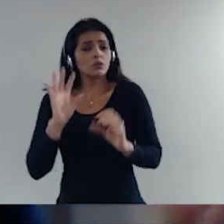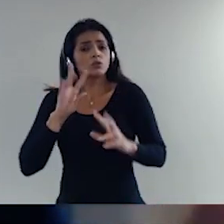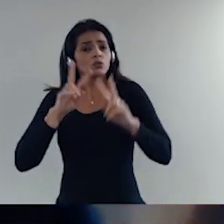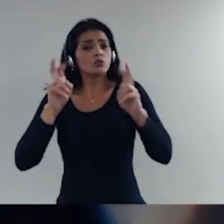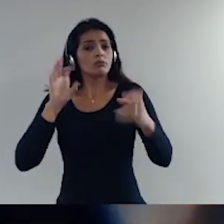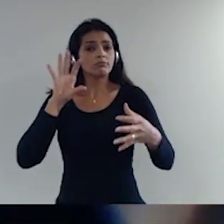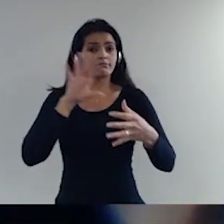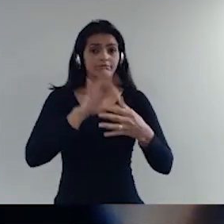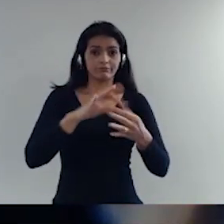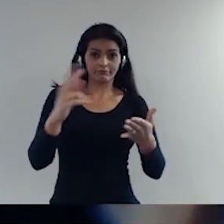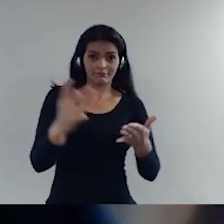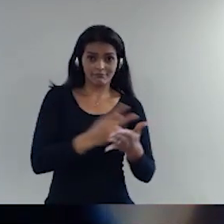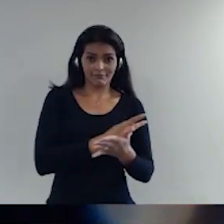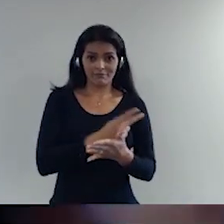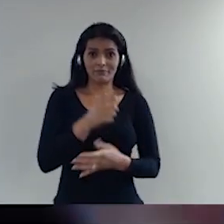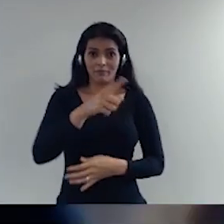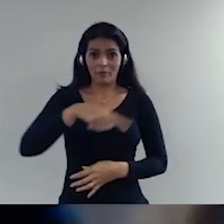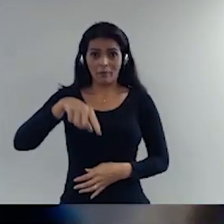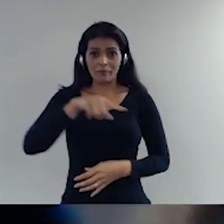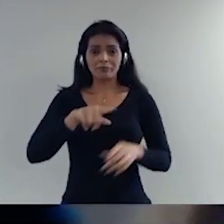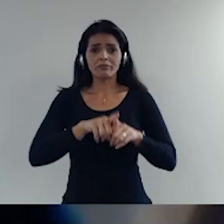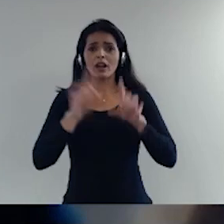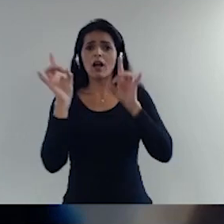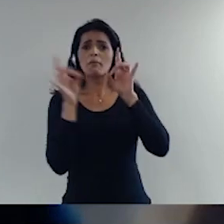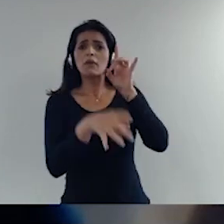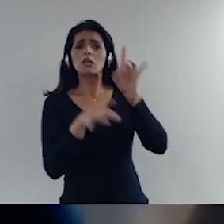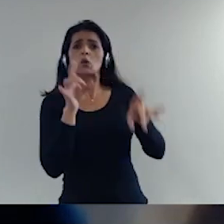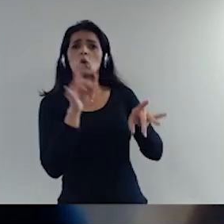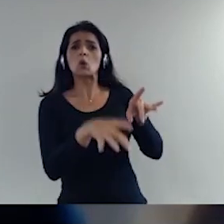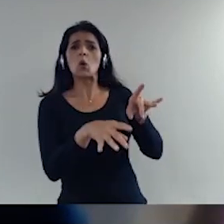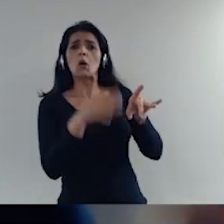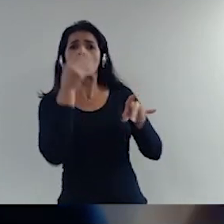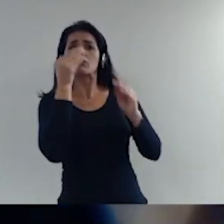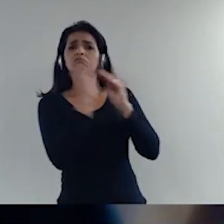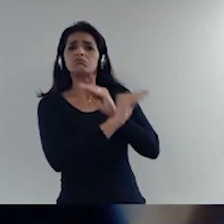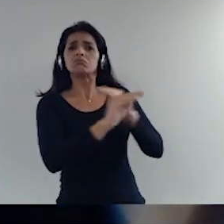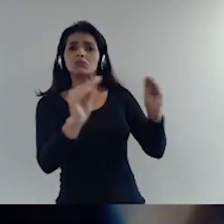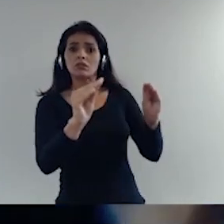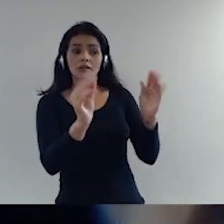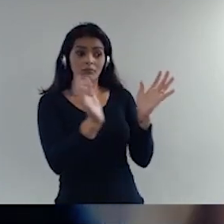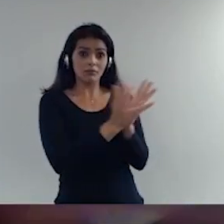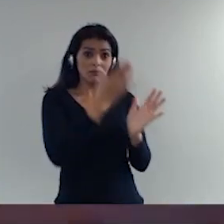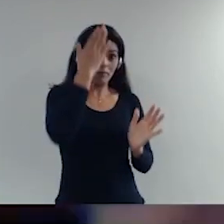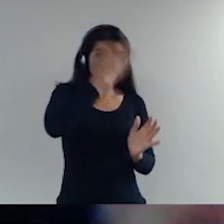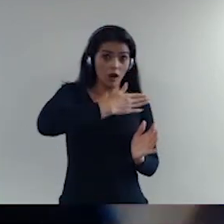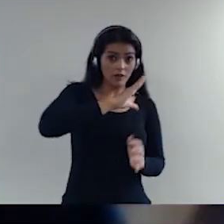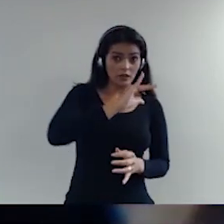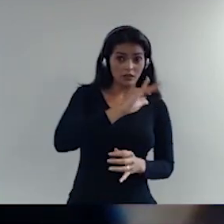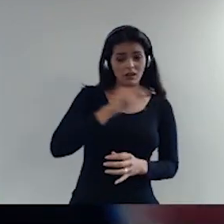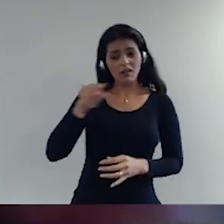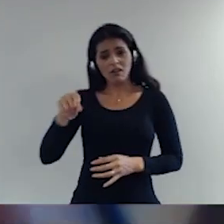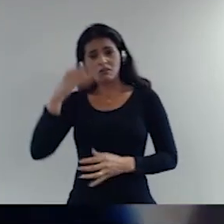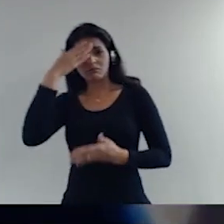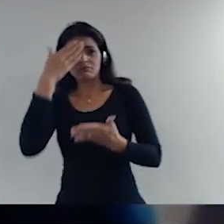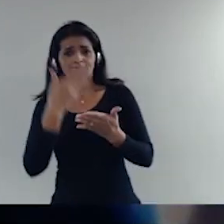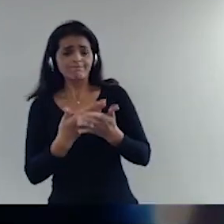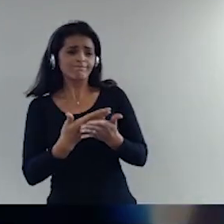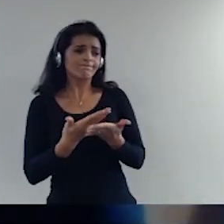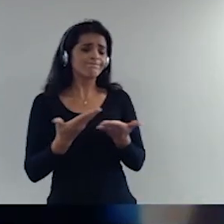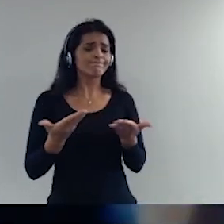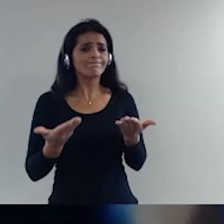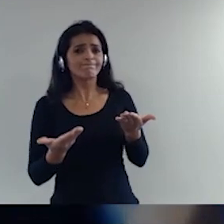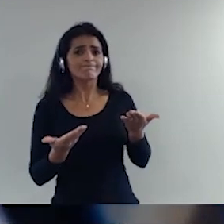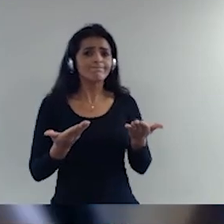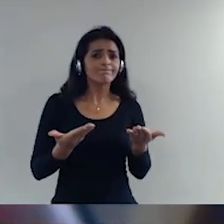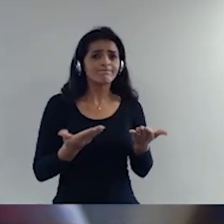situação e abandonou as evidências científicas pela crença ou pela falta de crença em